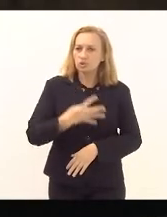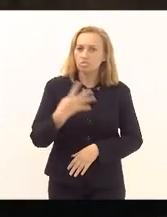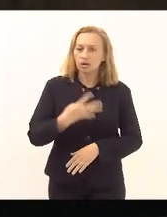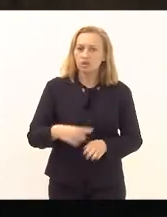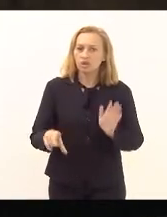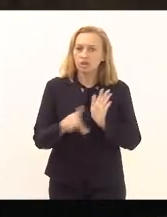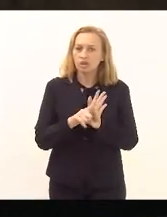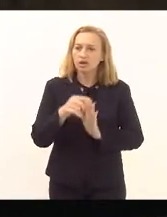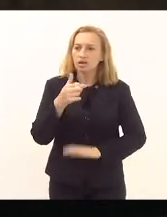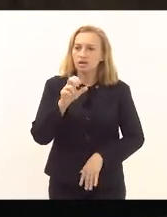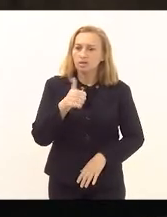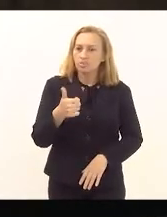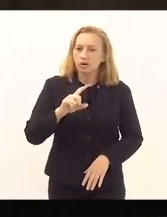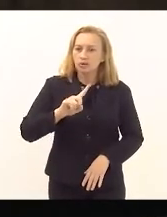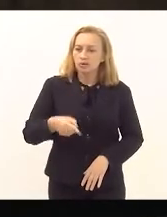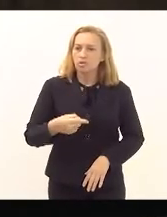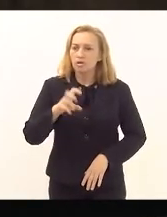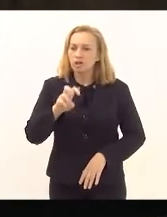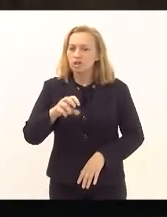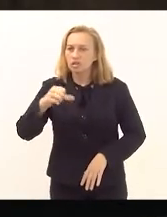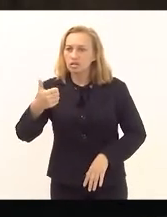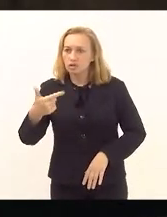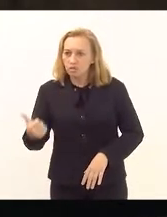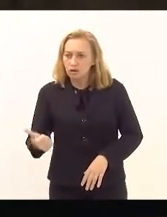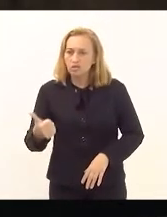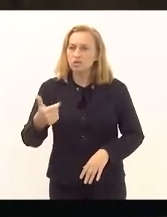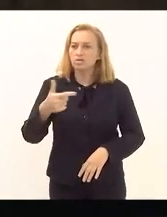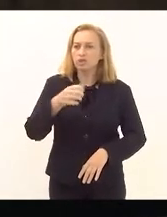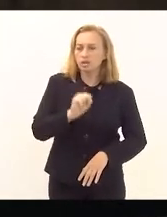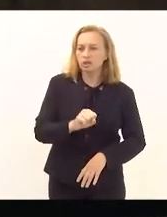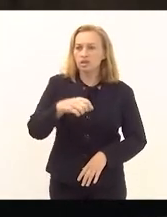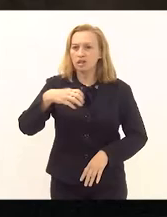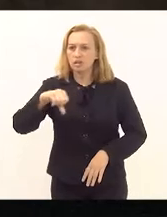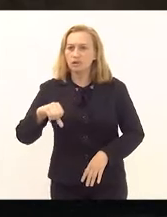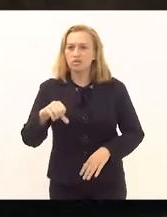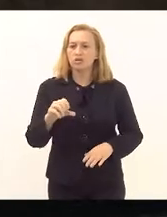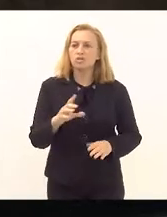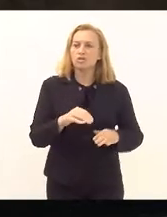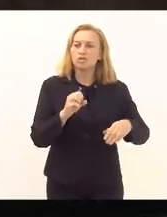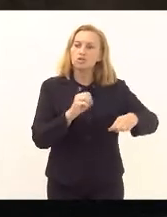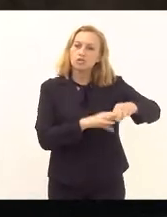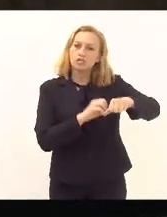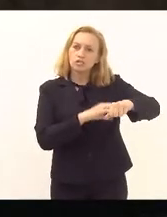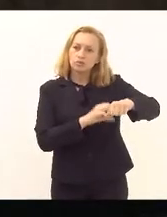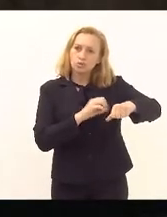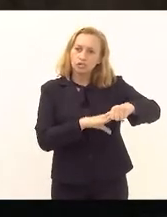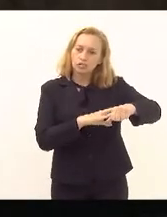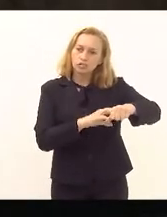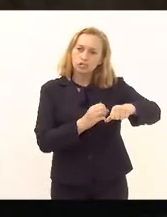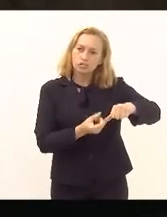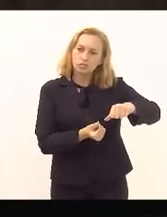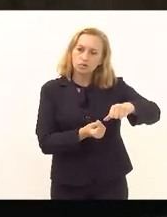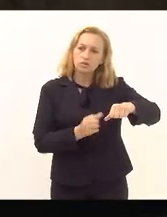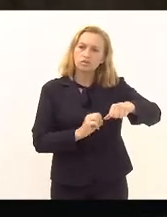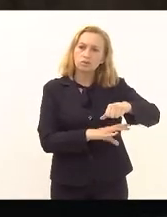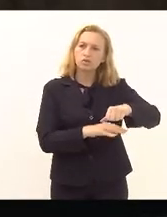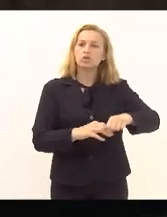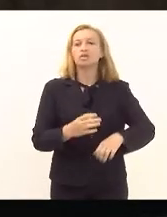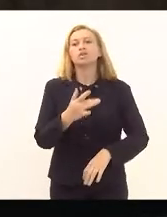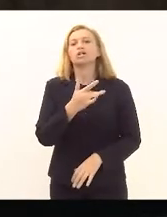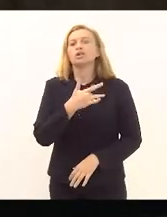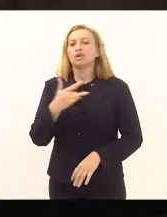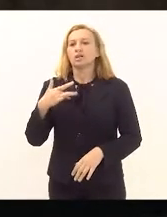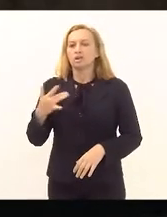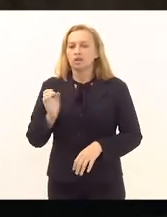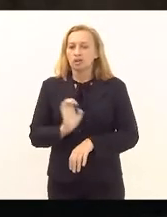Lei 1512 de 89, que trata do Fundo Estadual de Saúde. Por fim, cumpre observar que a